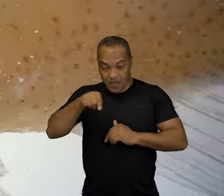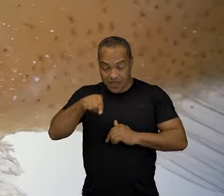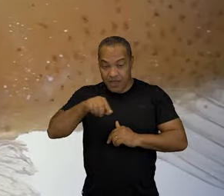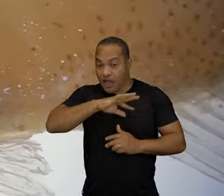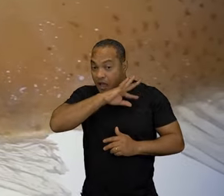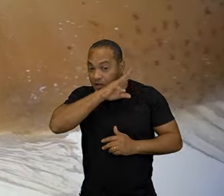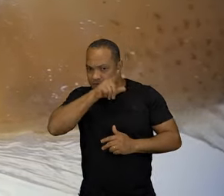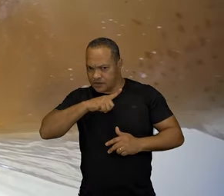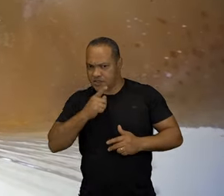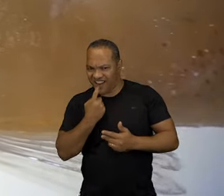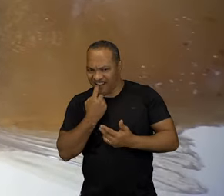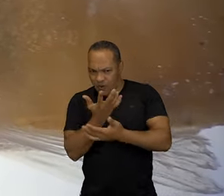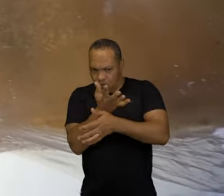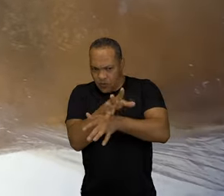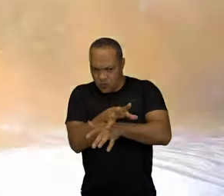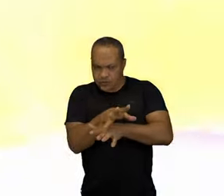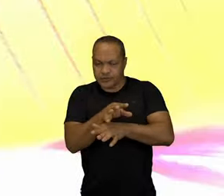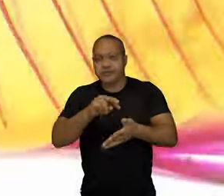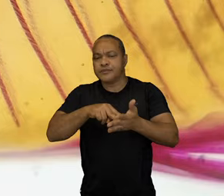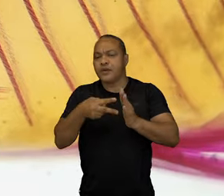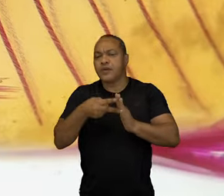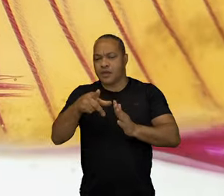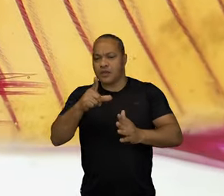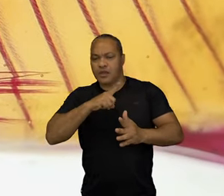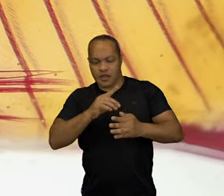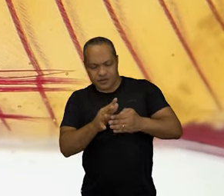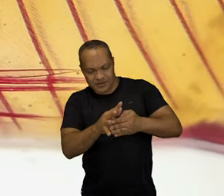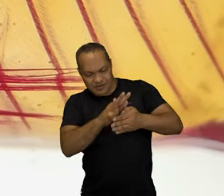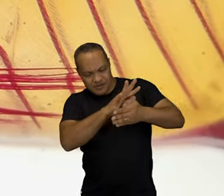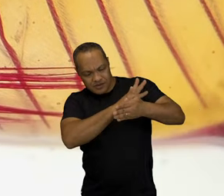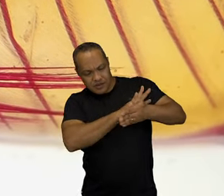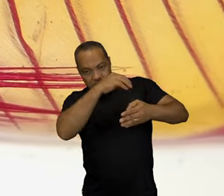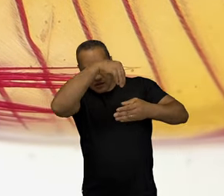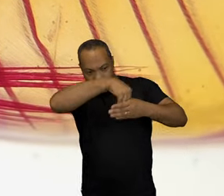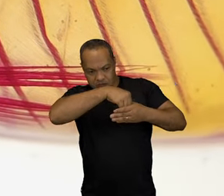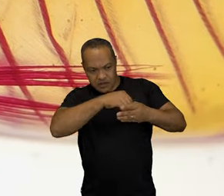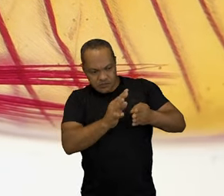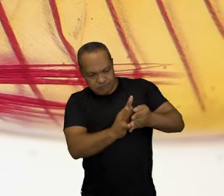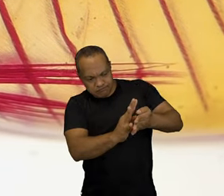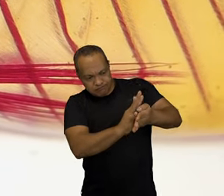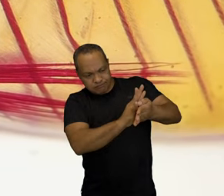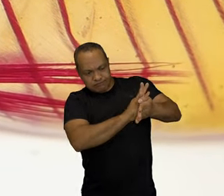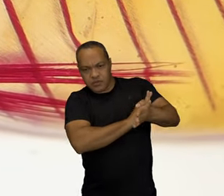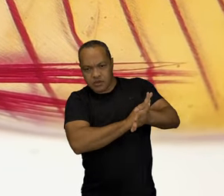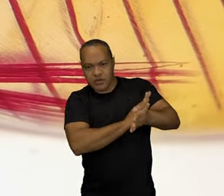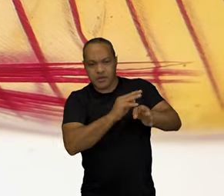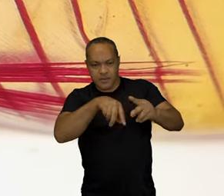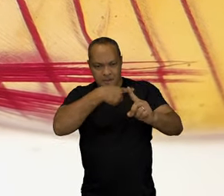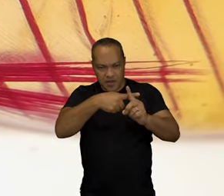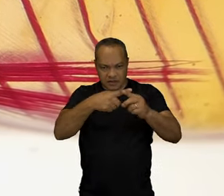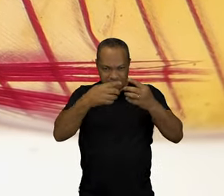Esses são animais vertebrados, ou seja, possuem um esqueleto interno com a coluna vertebral e